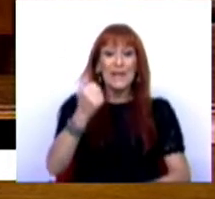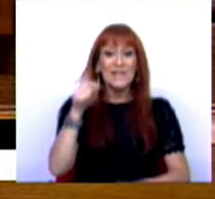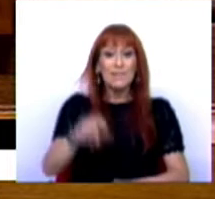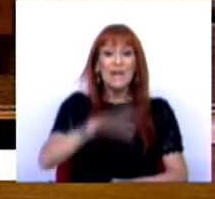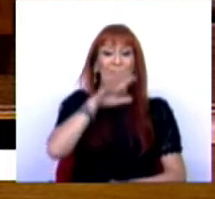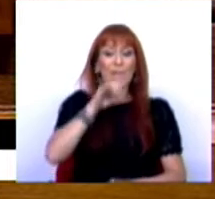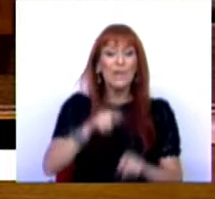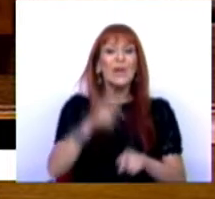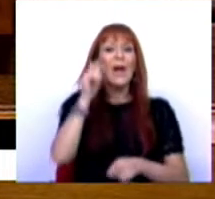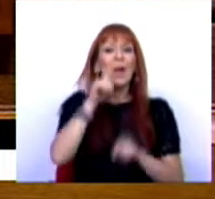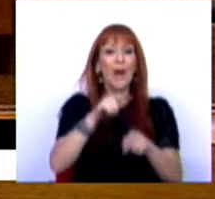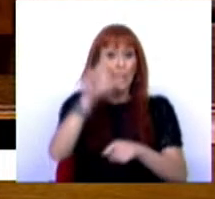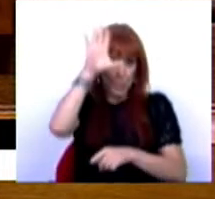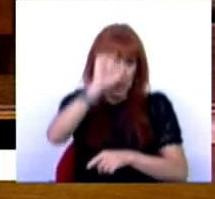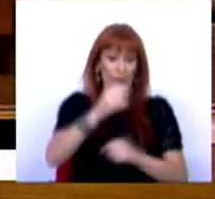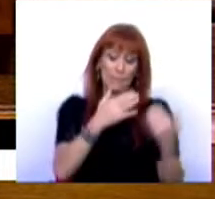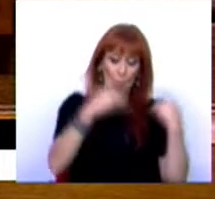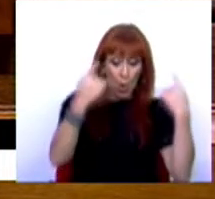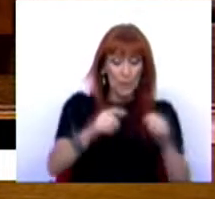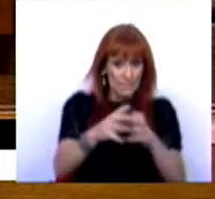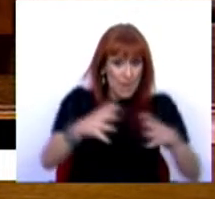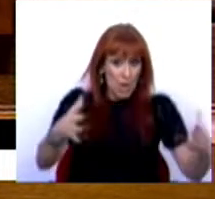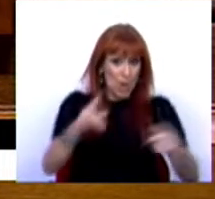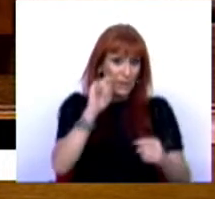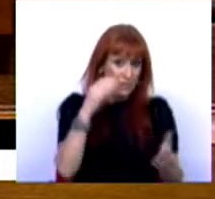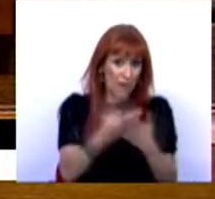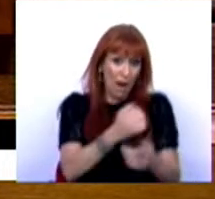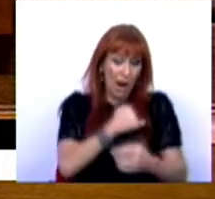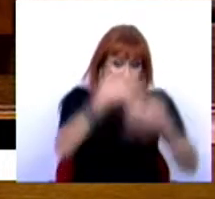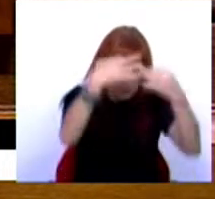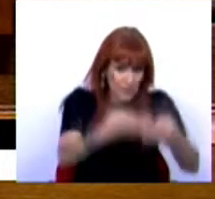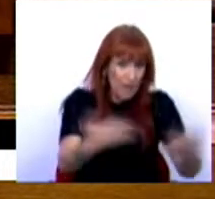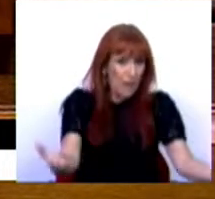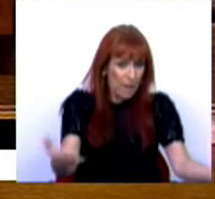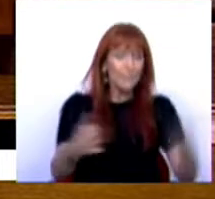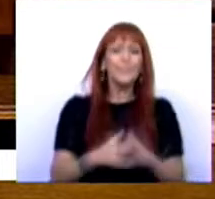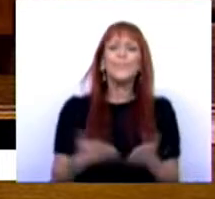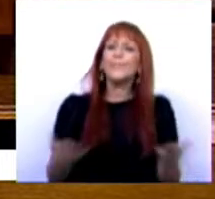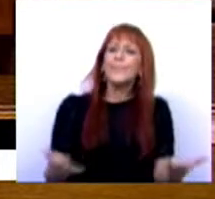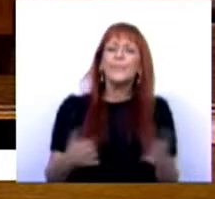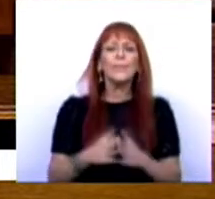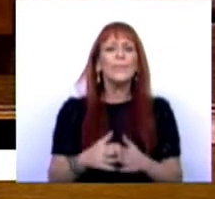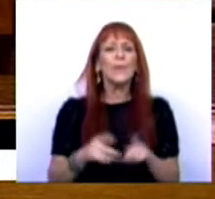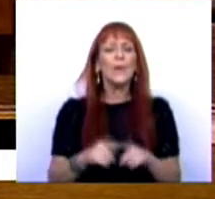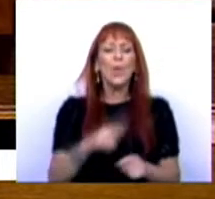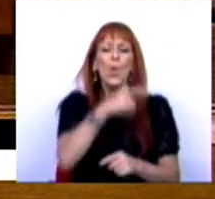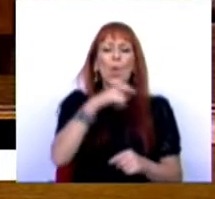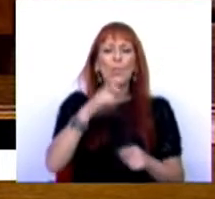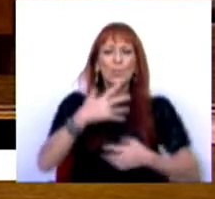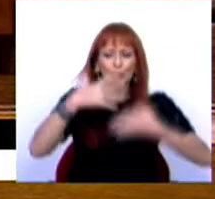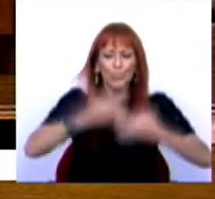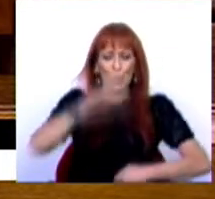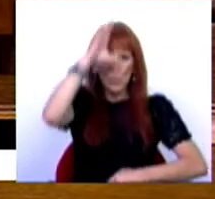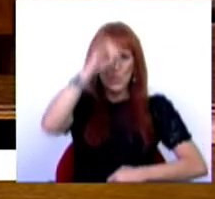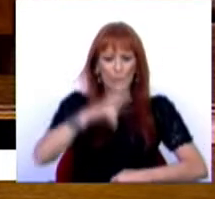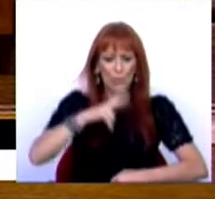famílias sobre quem o Estado tem a responsabilidade maior de garantir uma habitação digna. E sim, ao compromisso pleno do